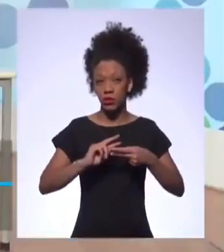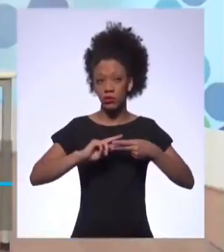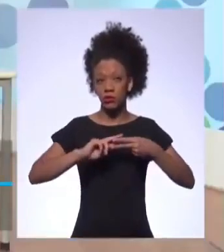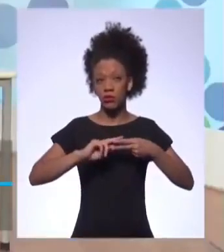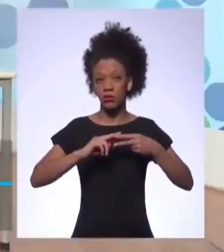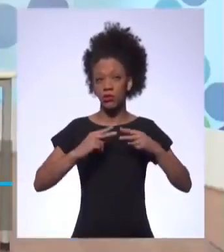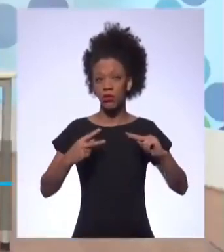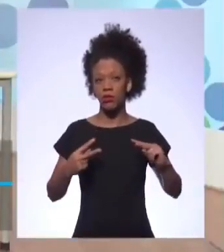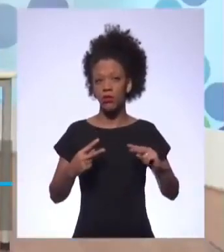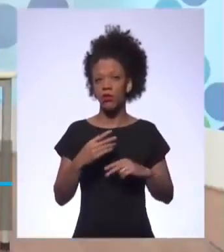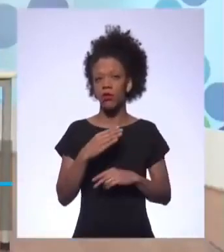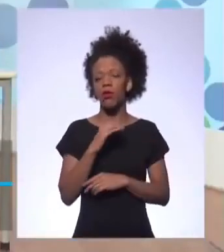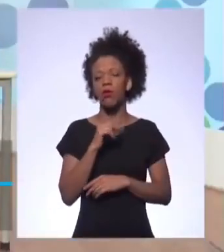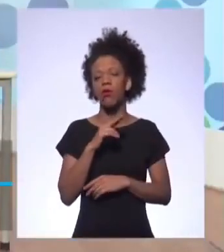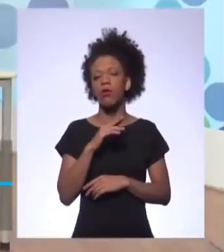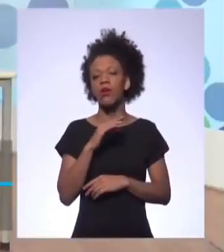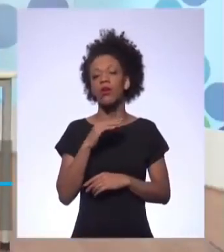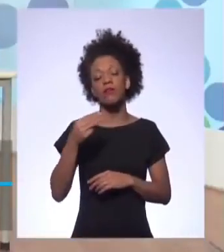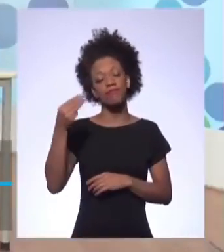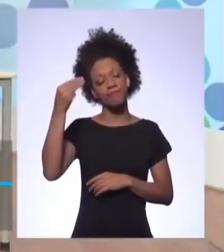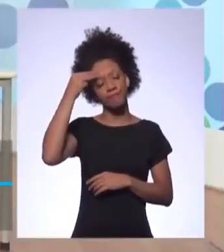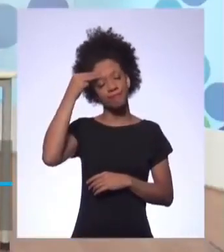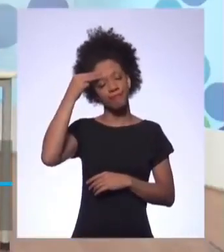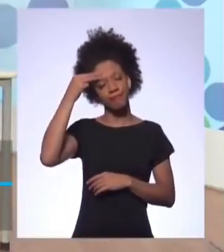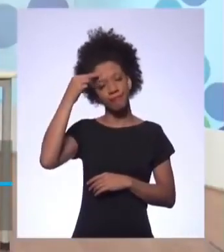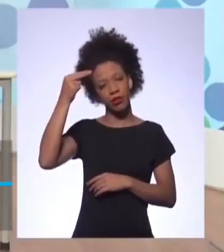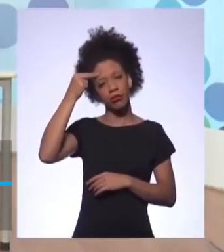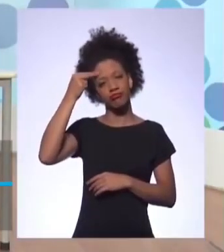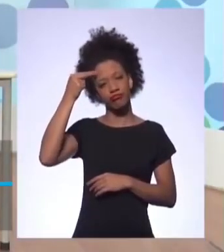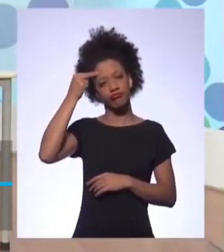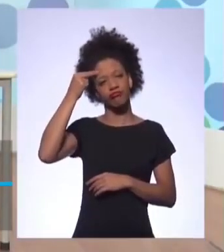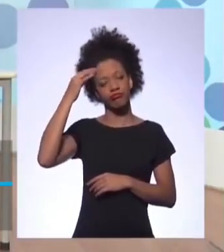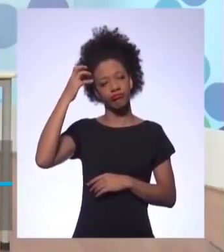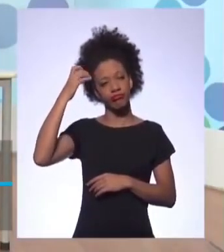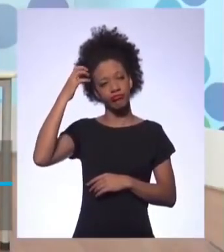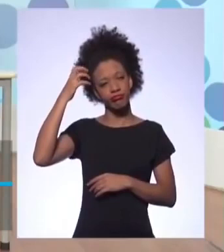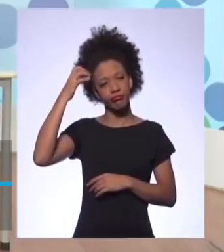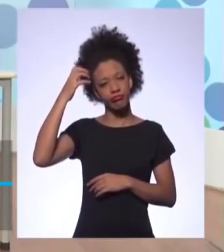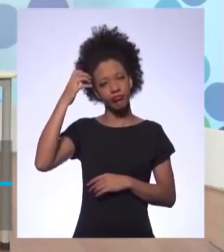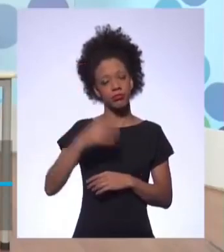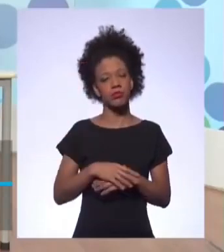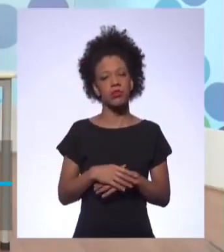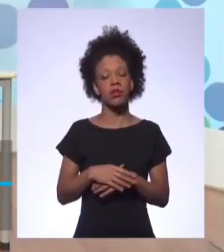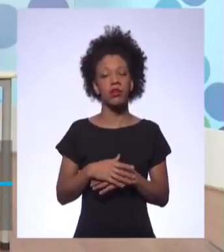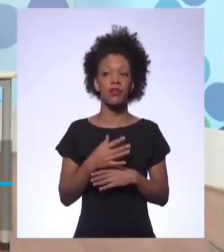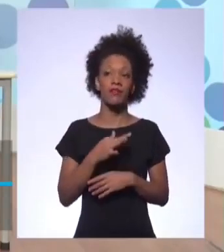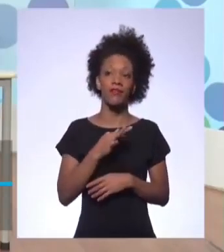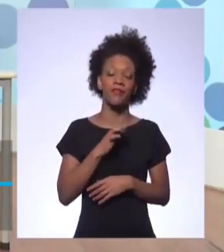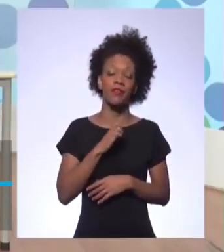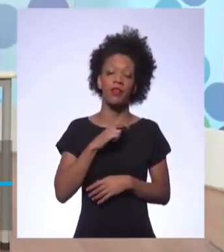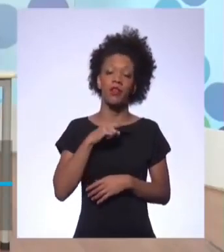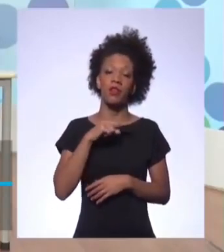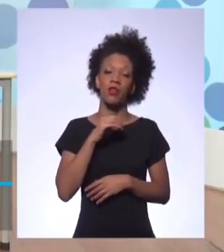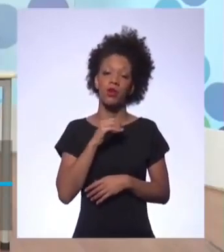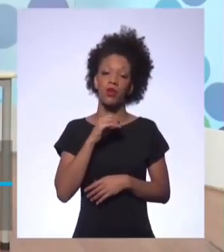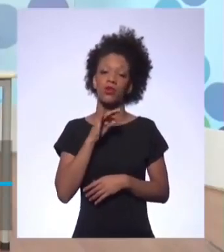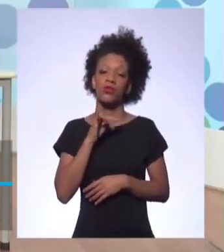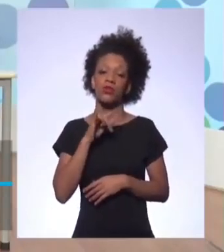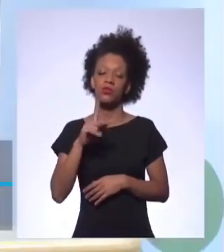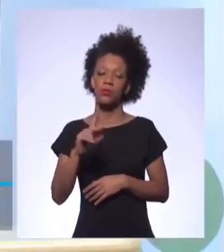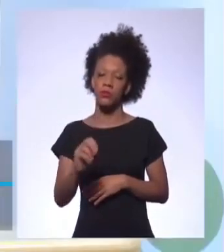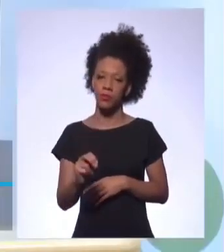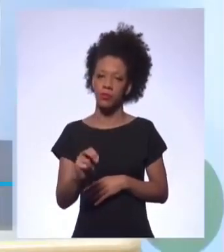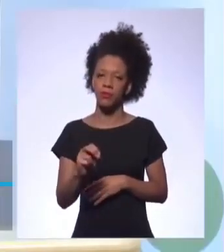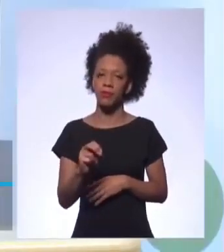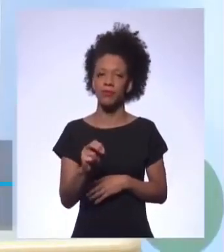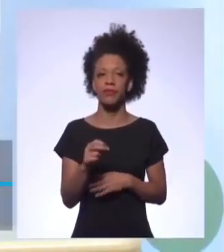aí é neurônio espelho. Neurônio é diferente, espelho, é diferente. desculpa. Mas aí é a questão do fenótipo, né? Que a gente tem o genótipo e a